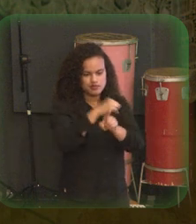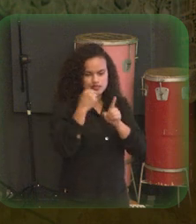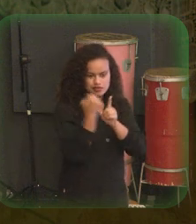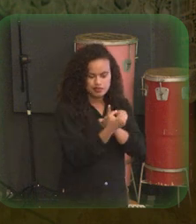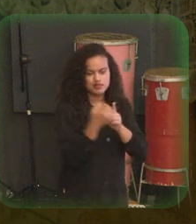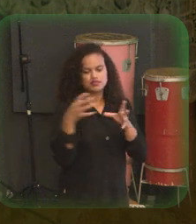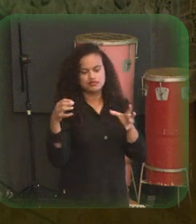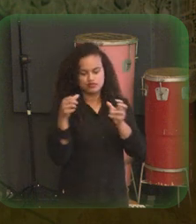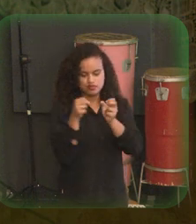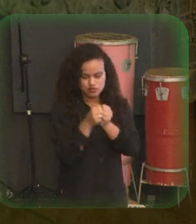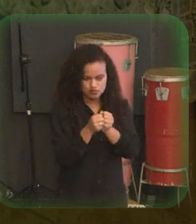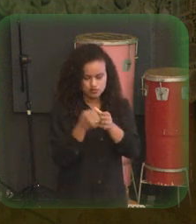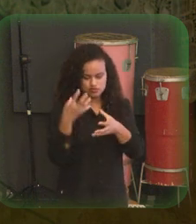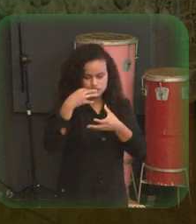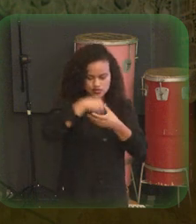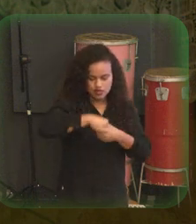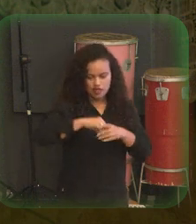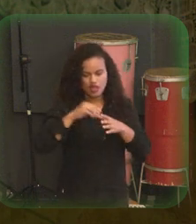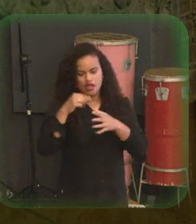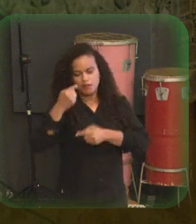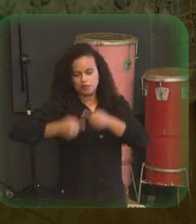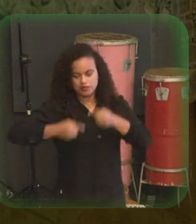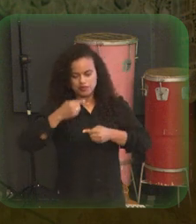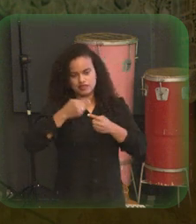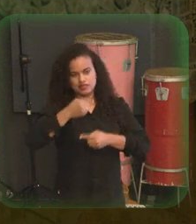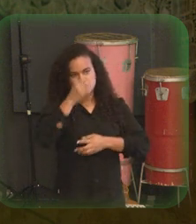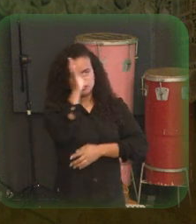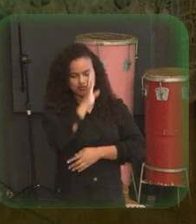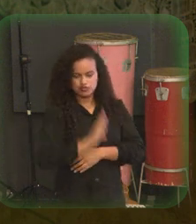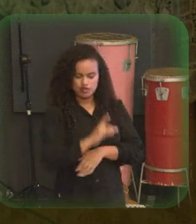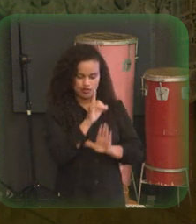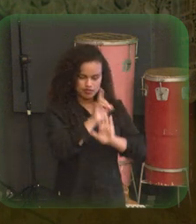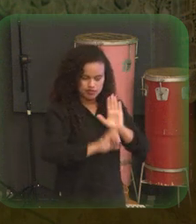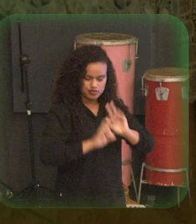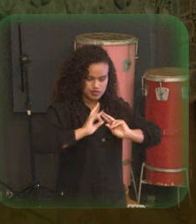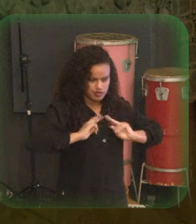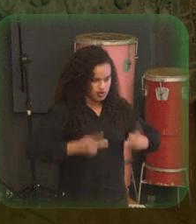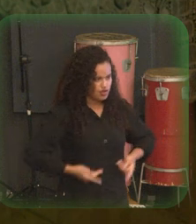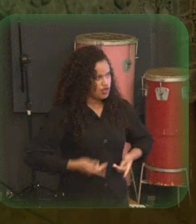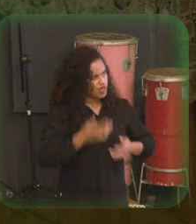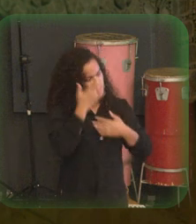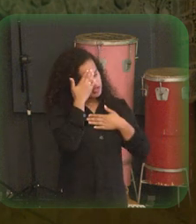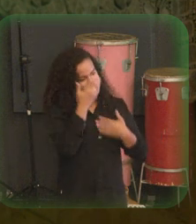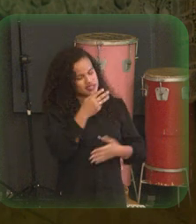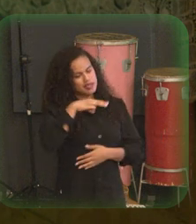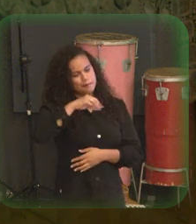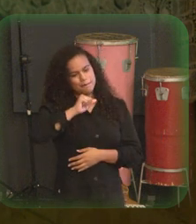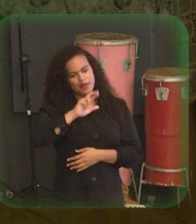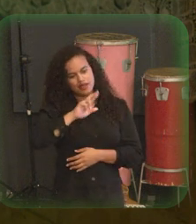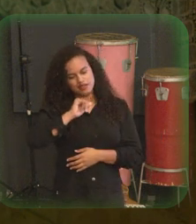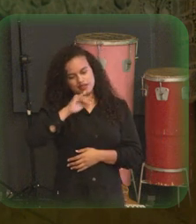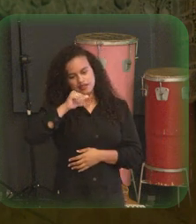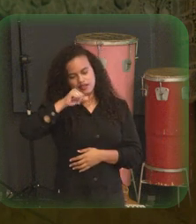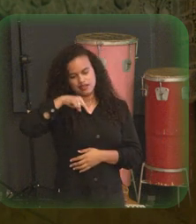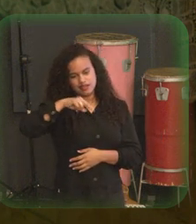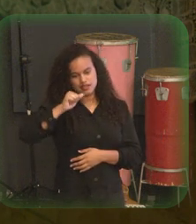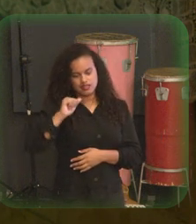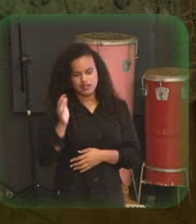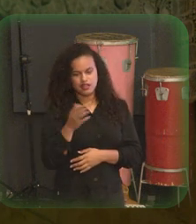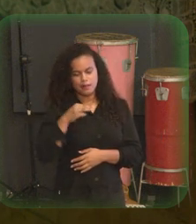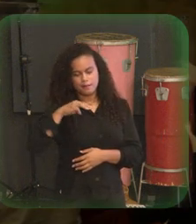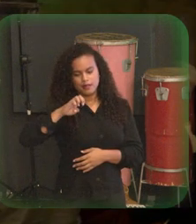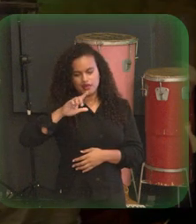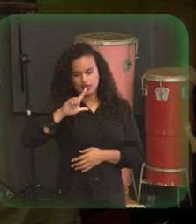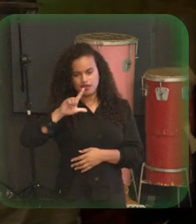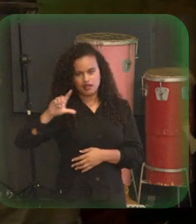nacional de direitos humanos e é assim que nós vamos fazer. Agradeço também a Mariana Mello, que aqui estava, né, que é secretária de Estado da Mulher de